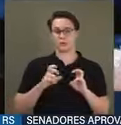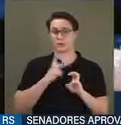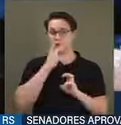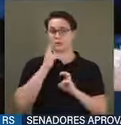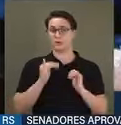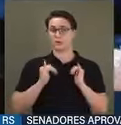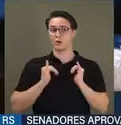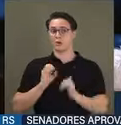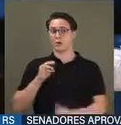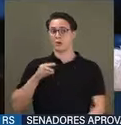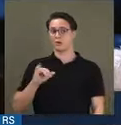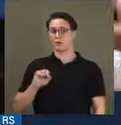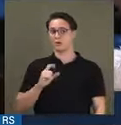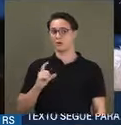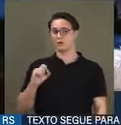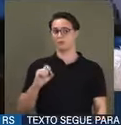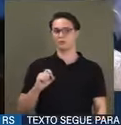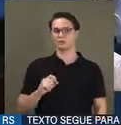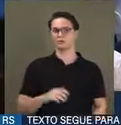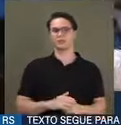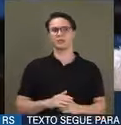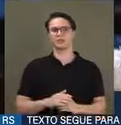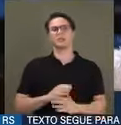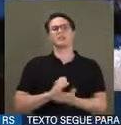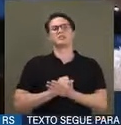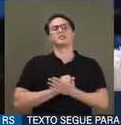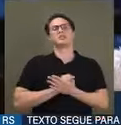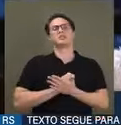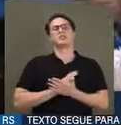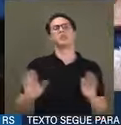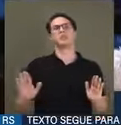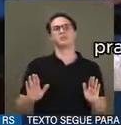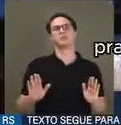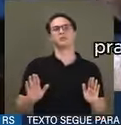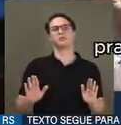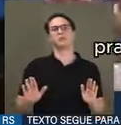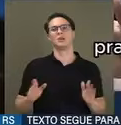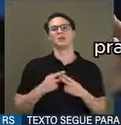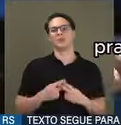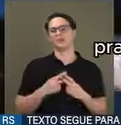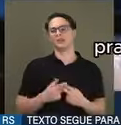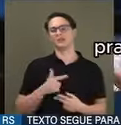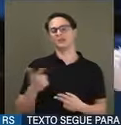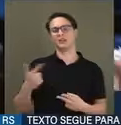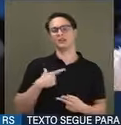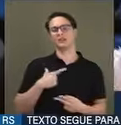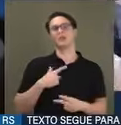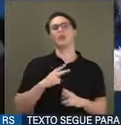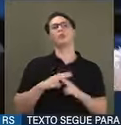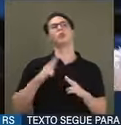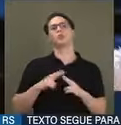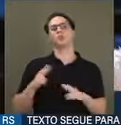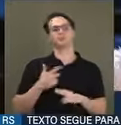omissão dessa Casa Revisora da República. Já deu. Não tem clima, não tem atmosfera para a gente fazer de conta que nada aconteceu. Então, o